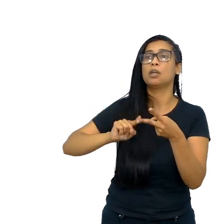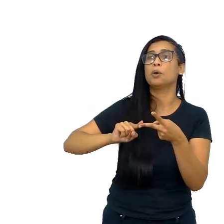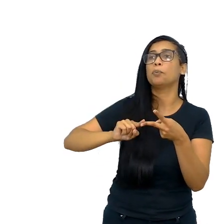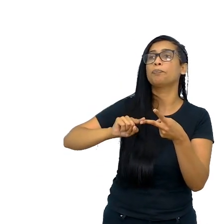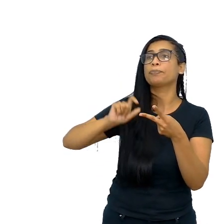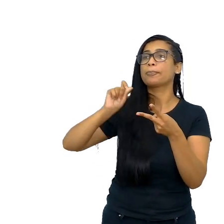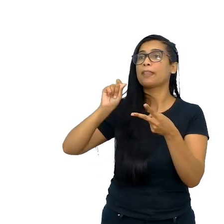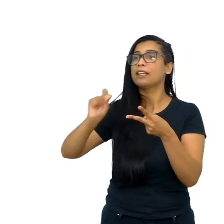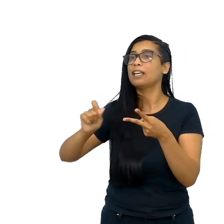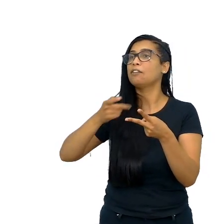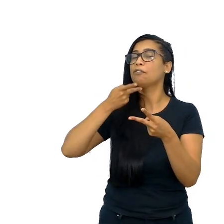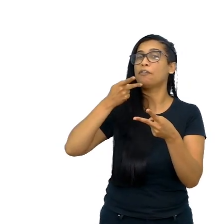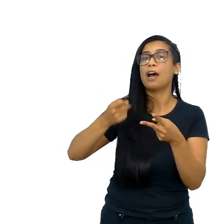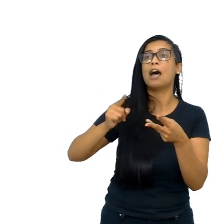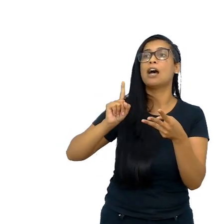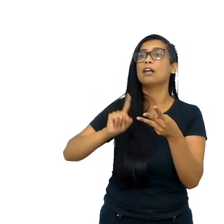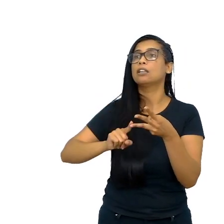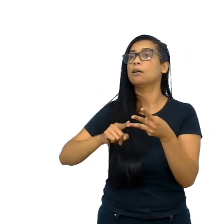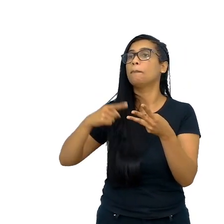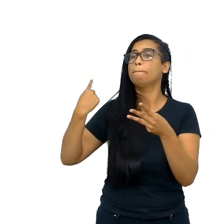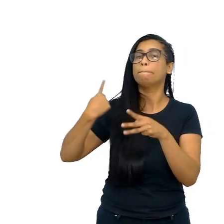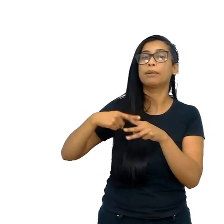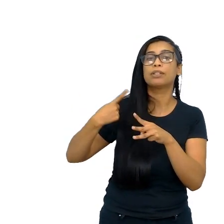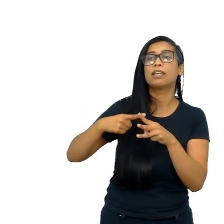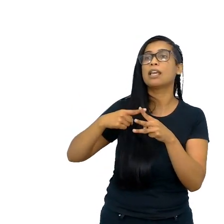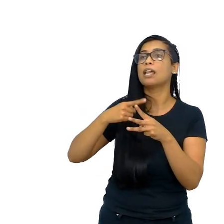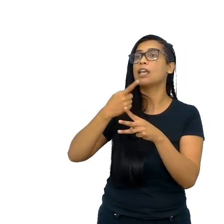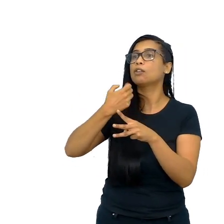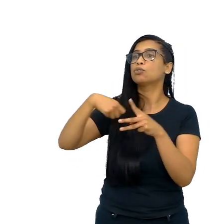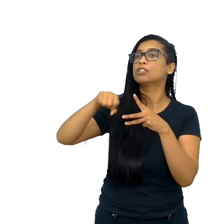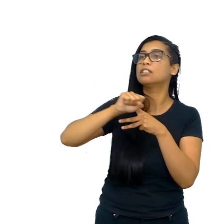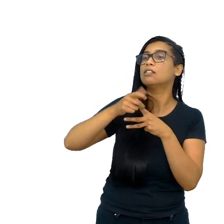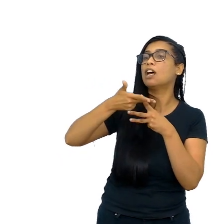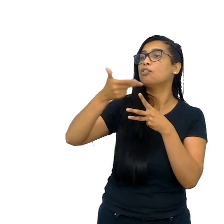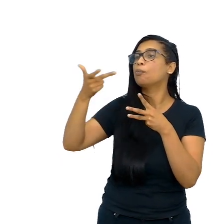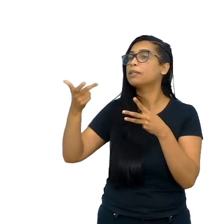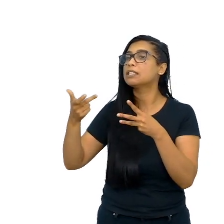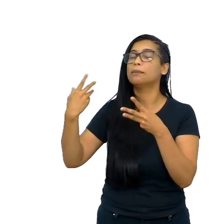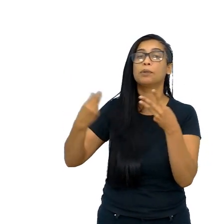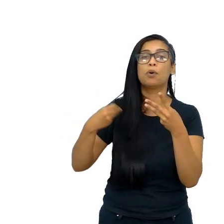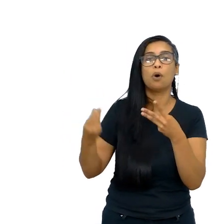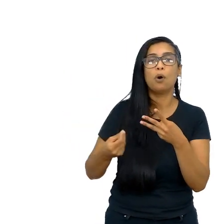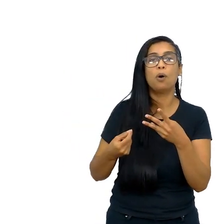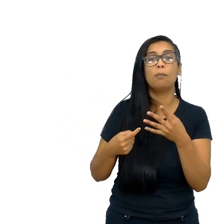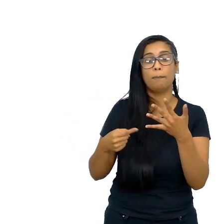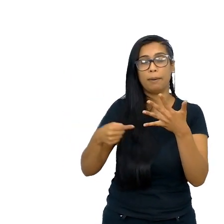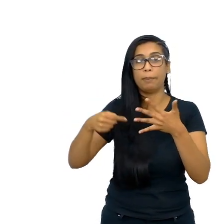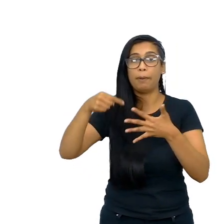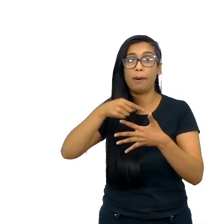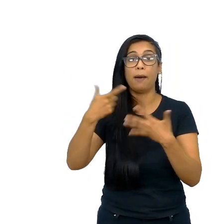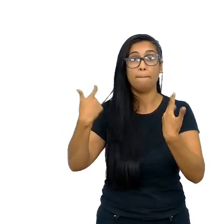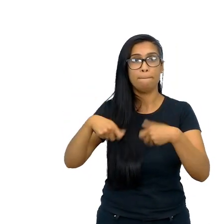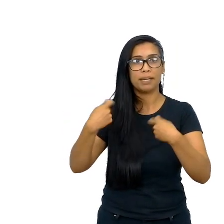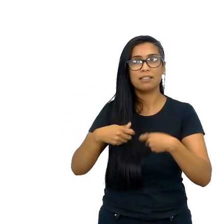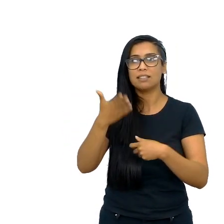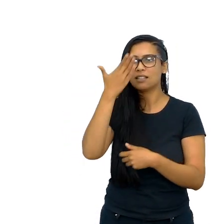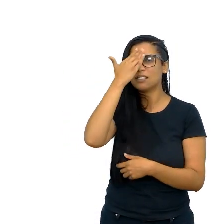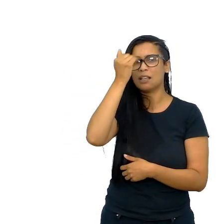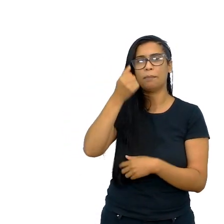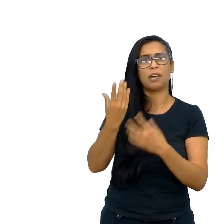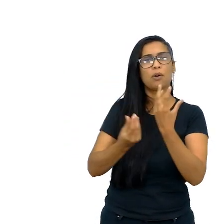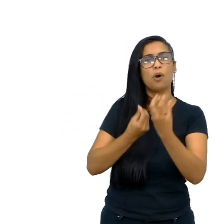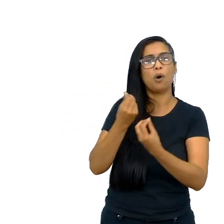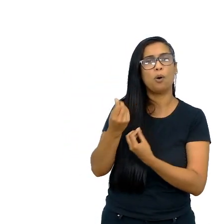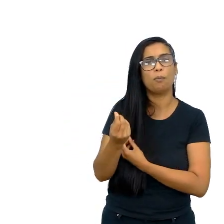que veículo ou instituição esse texto será veiculado. Quando se pensa na definição de finalidades e de